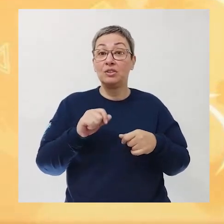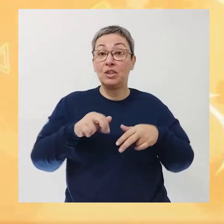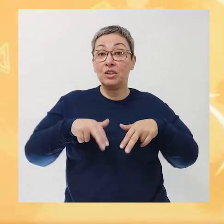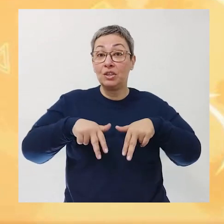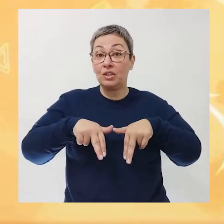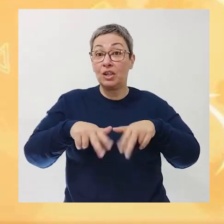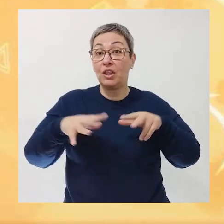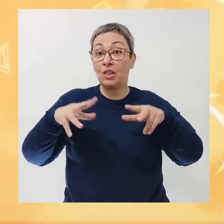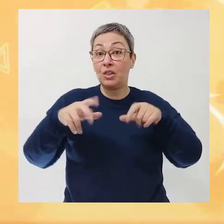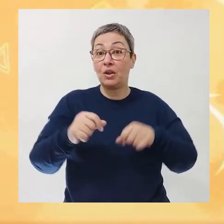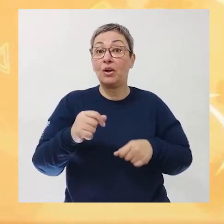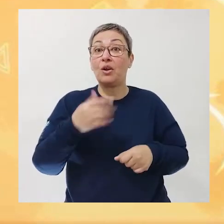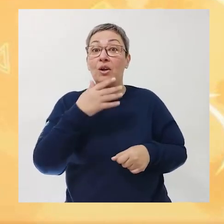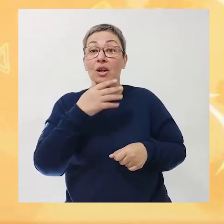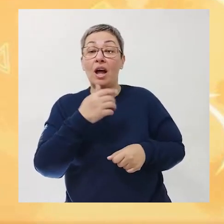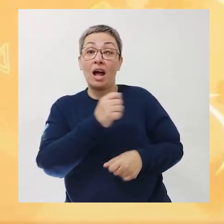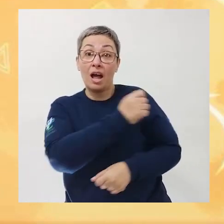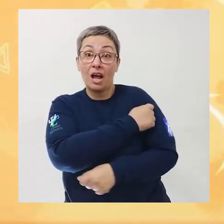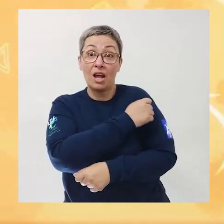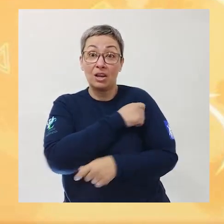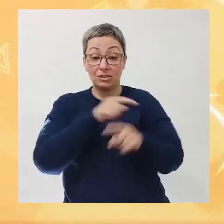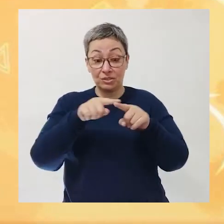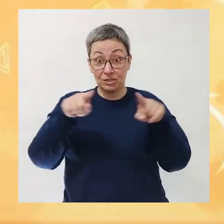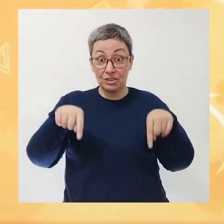alunas e todos os alunos da sua classe.